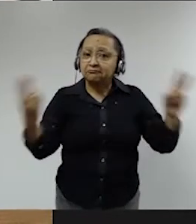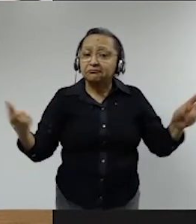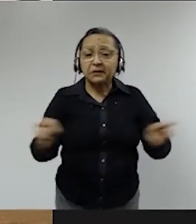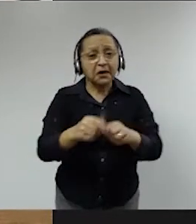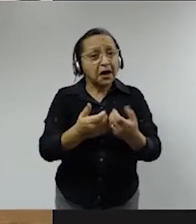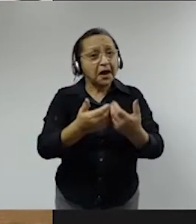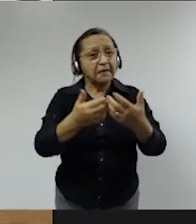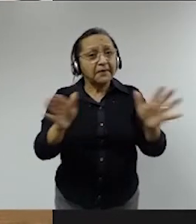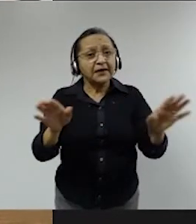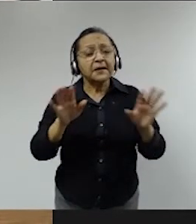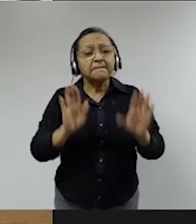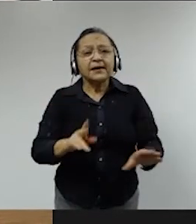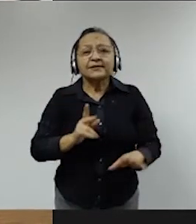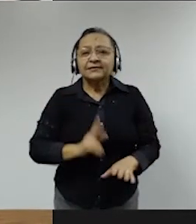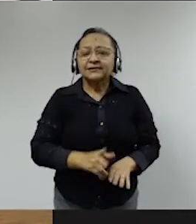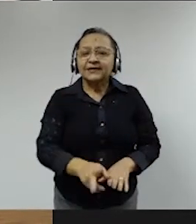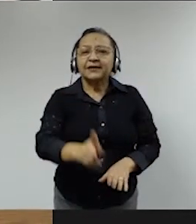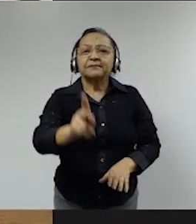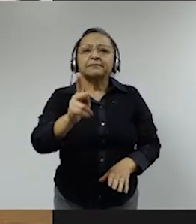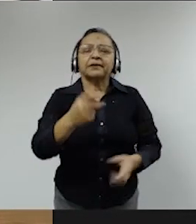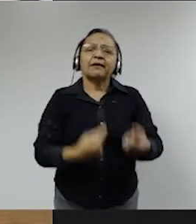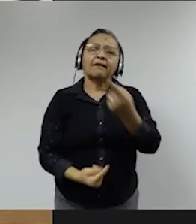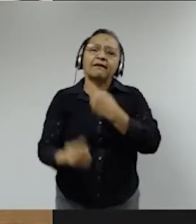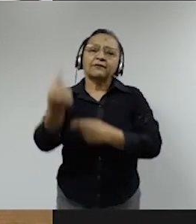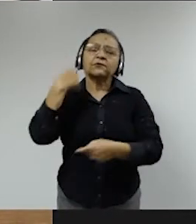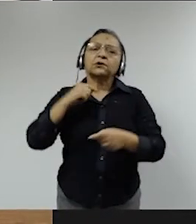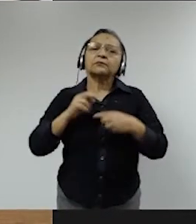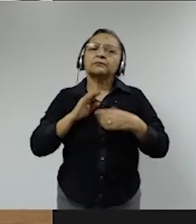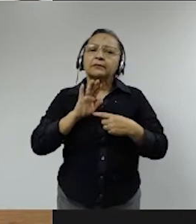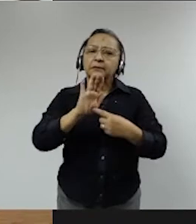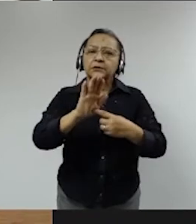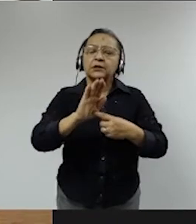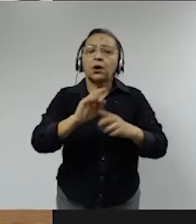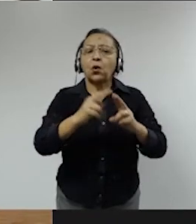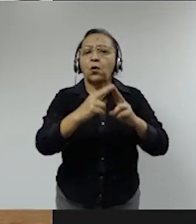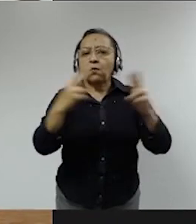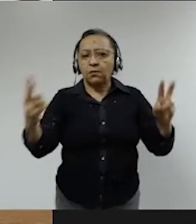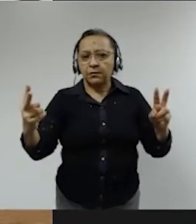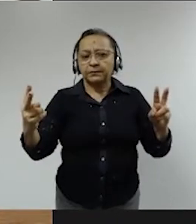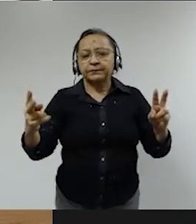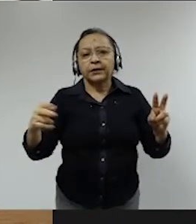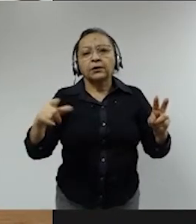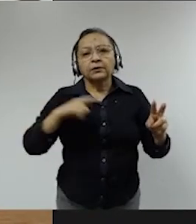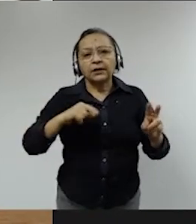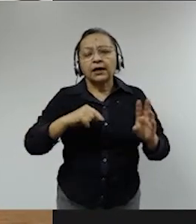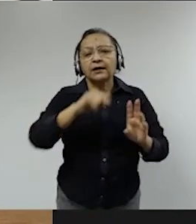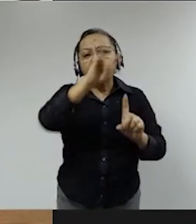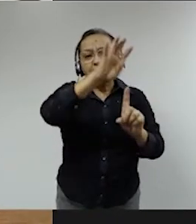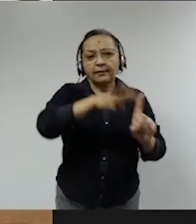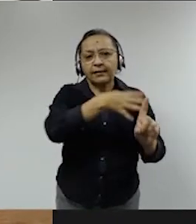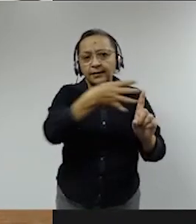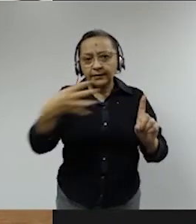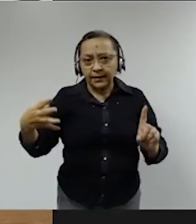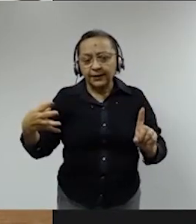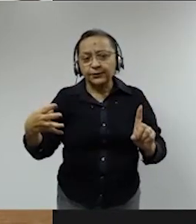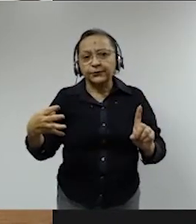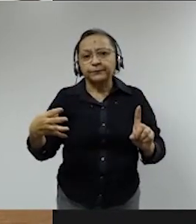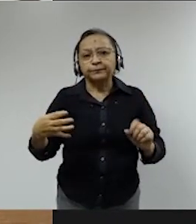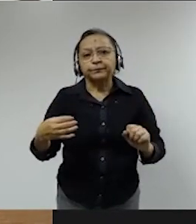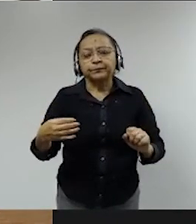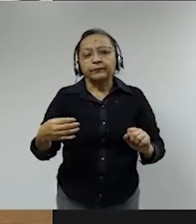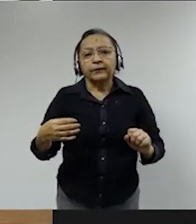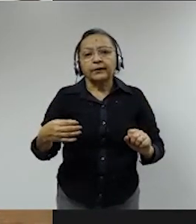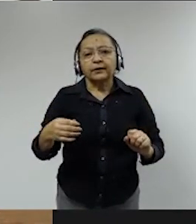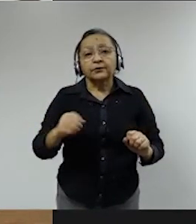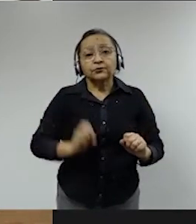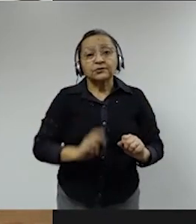público, mas elas sempre foram transmitidas online. Então, tem um calendário no site do CAD.